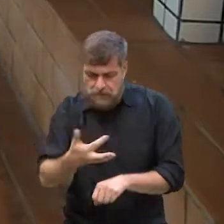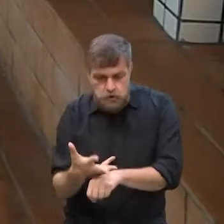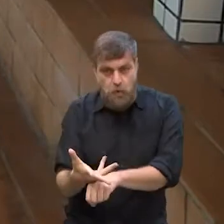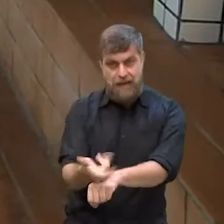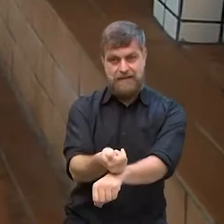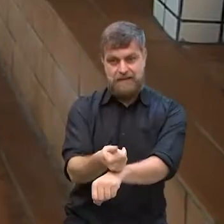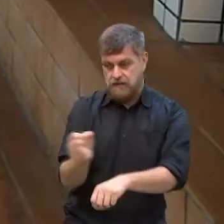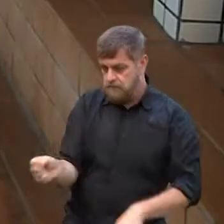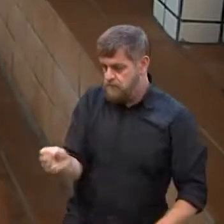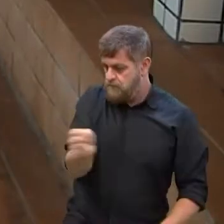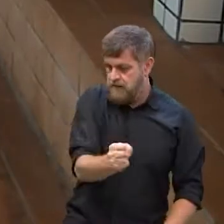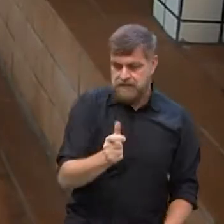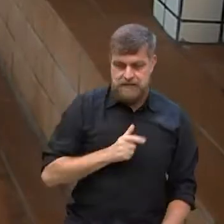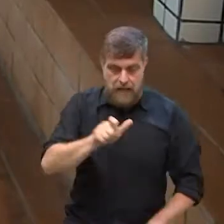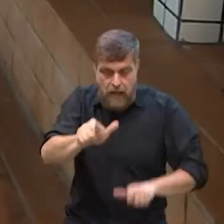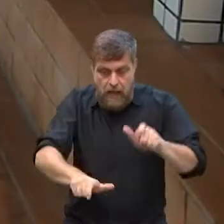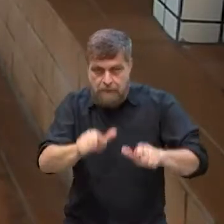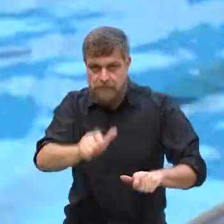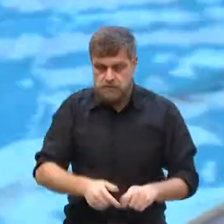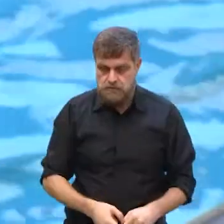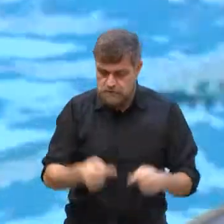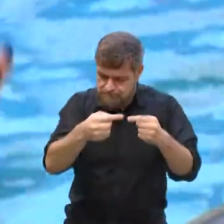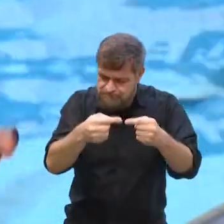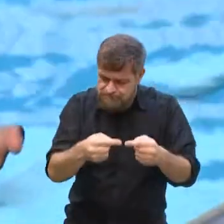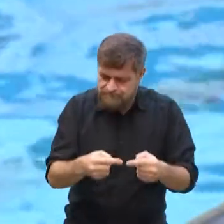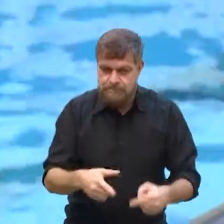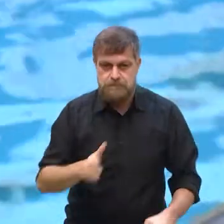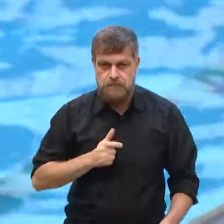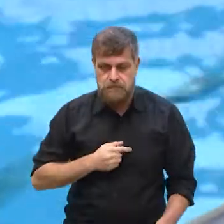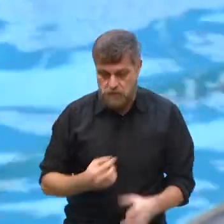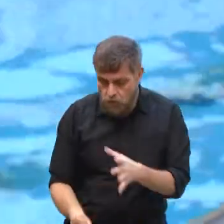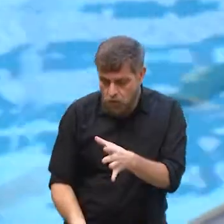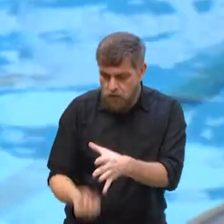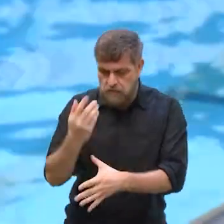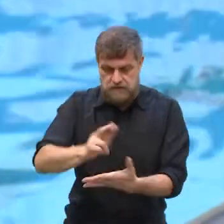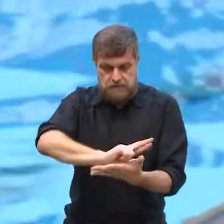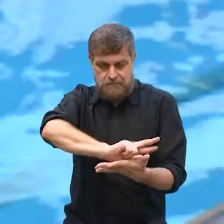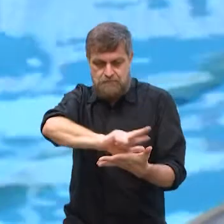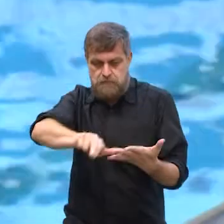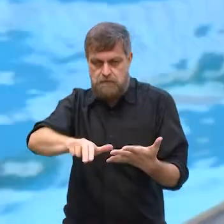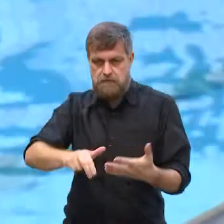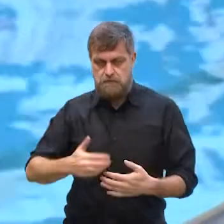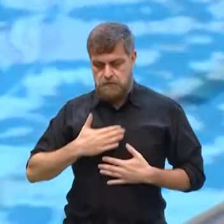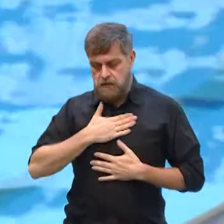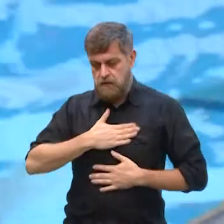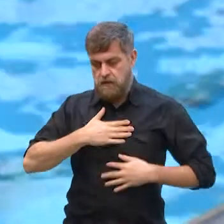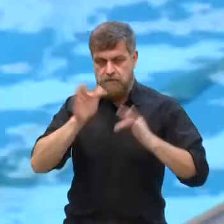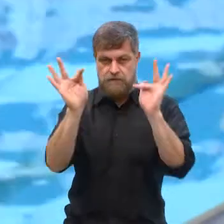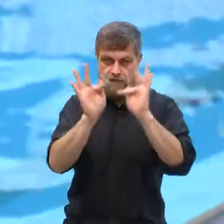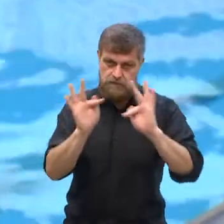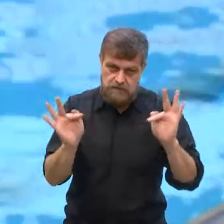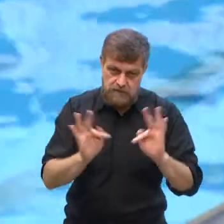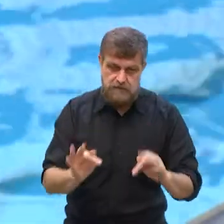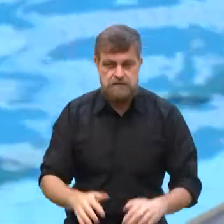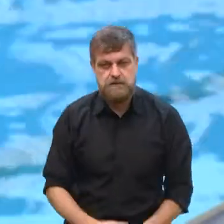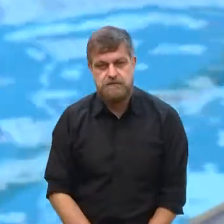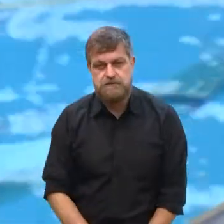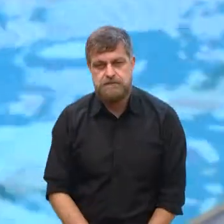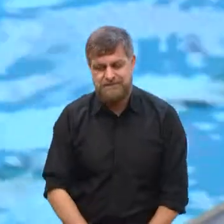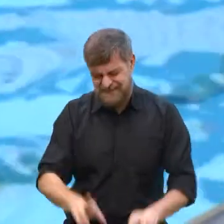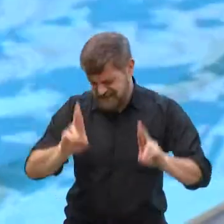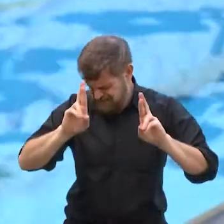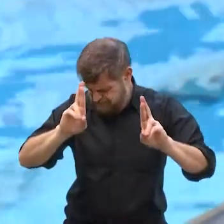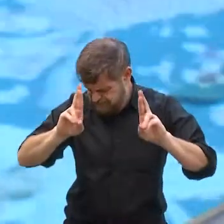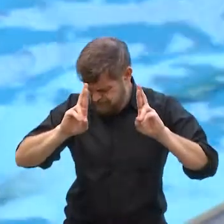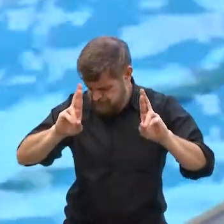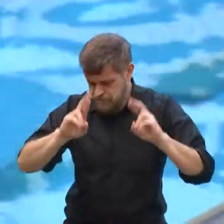gente vai buscar renovação. Então, com todos esses eventos acontecendo, eu fico extremamente feliz e espero